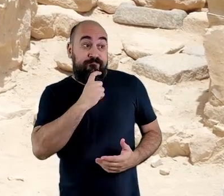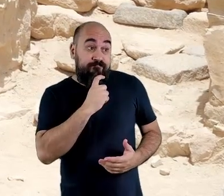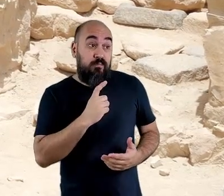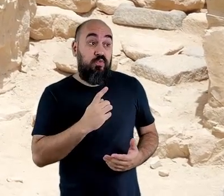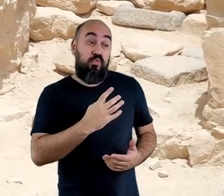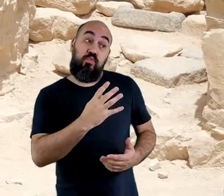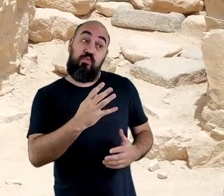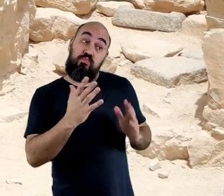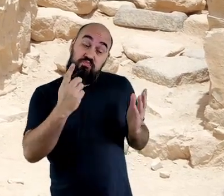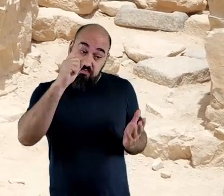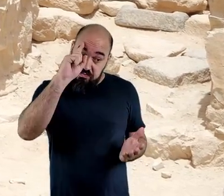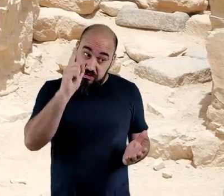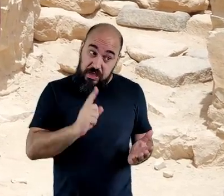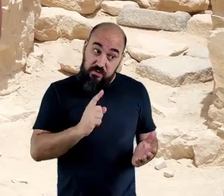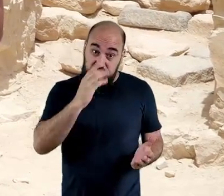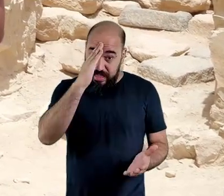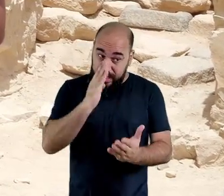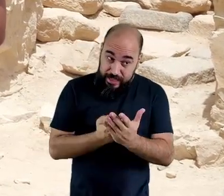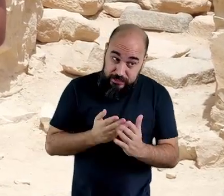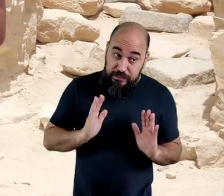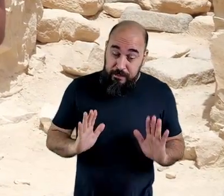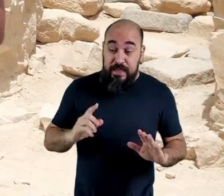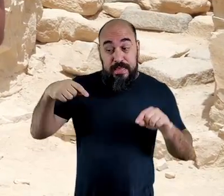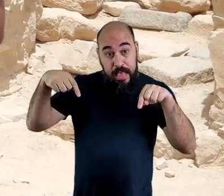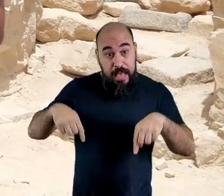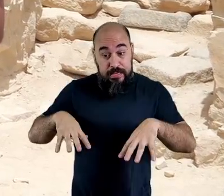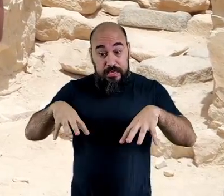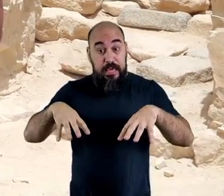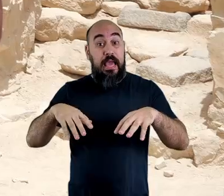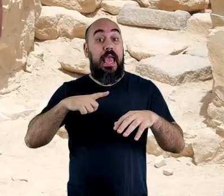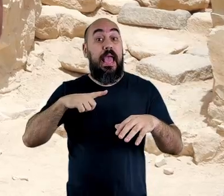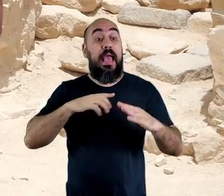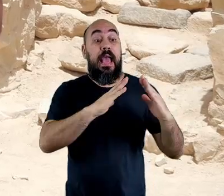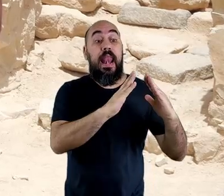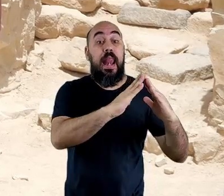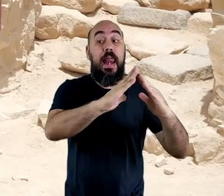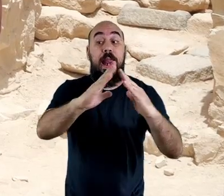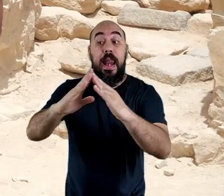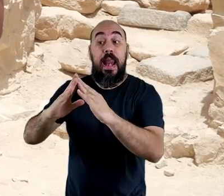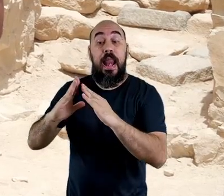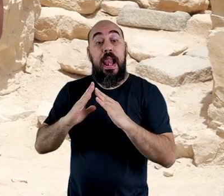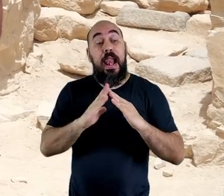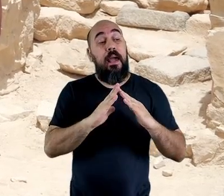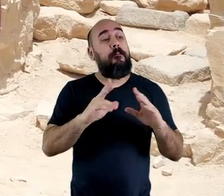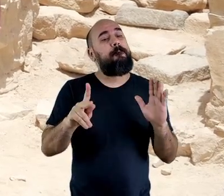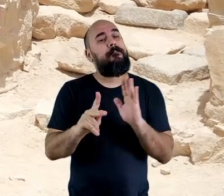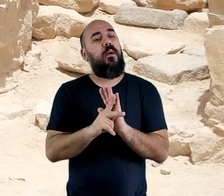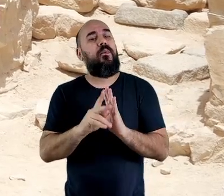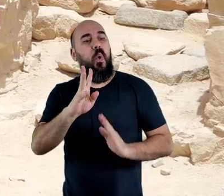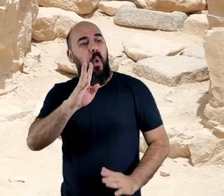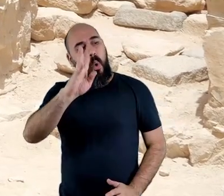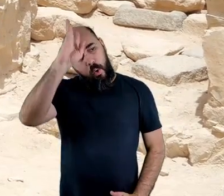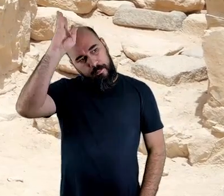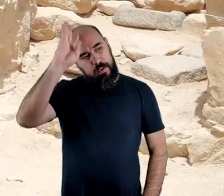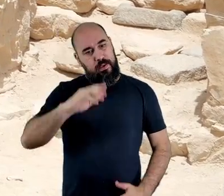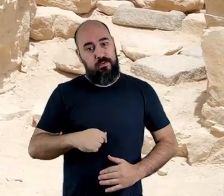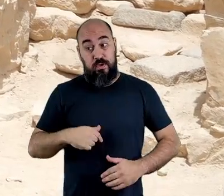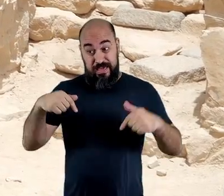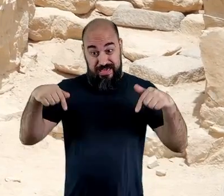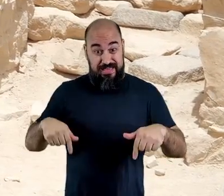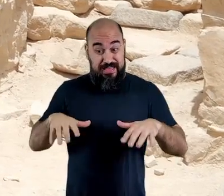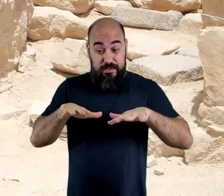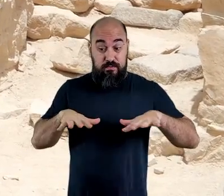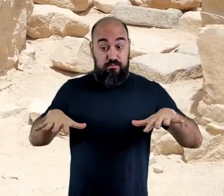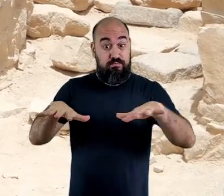no meio de uma vila romana. Sei que você está muito impressionado ao ver todas as ruínas, mas agora estamos no pátio, no